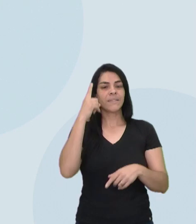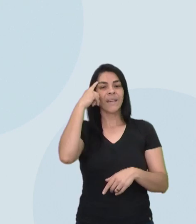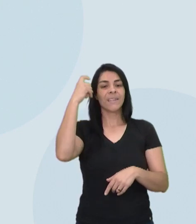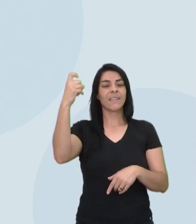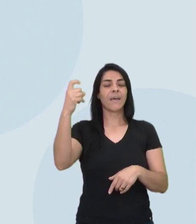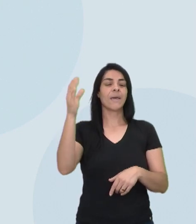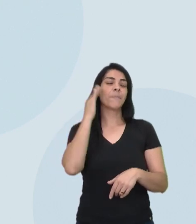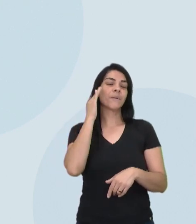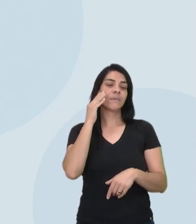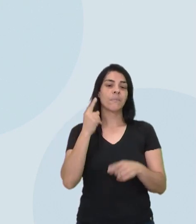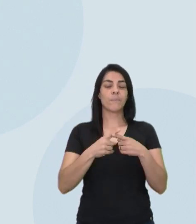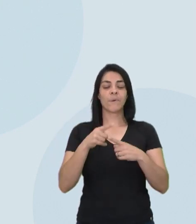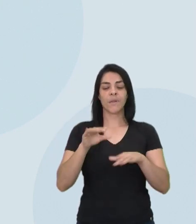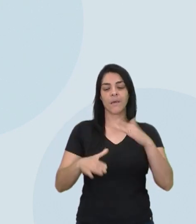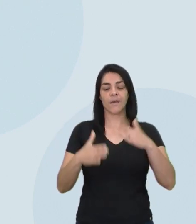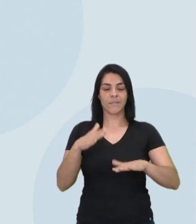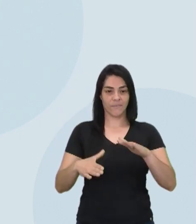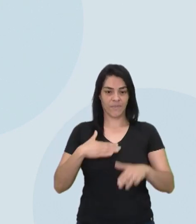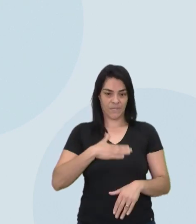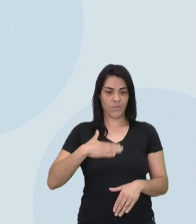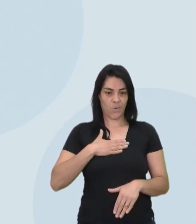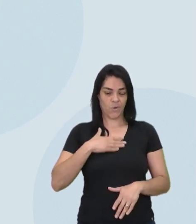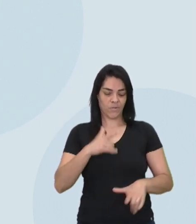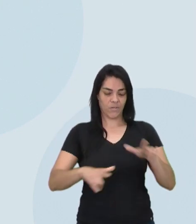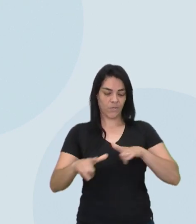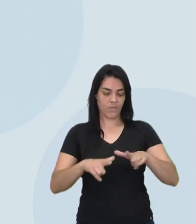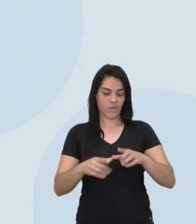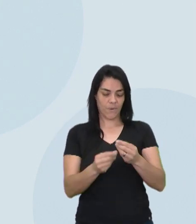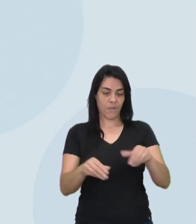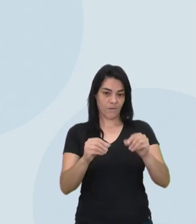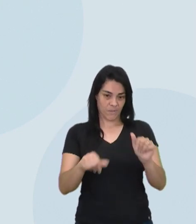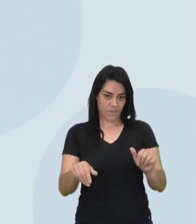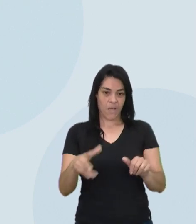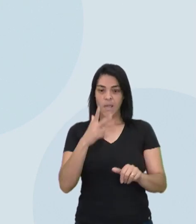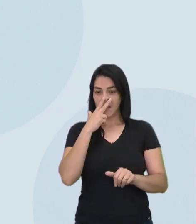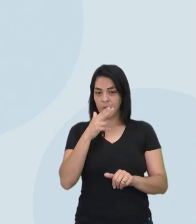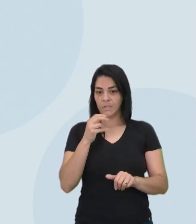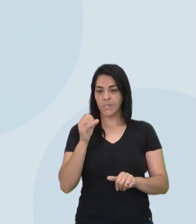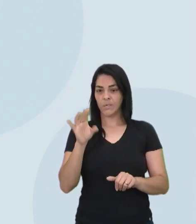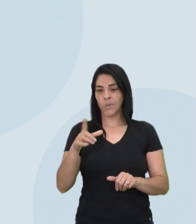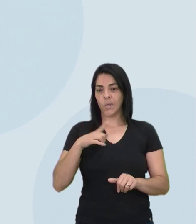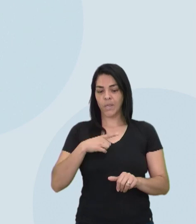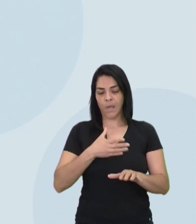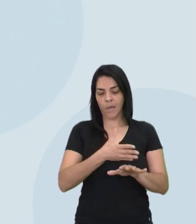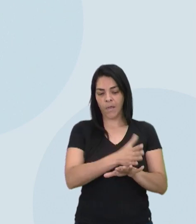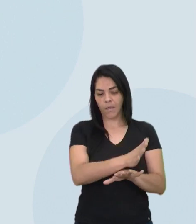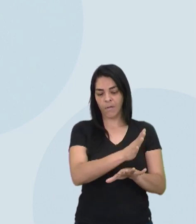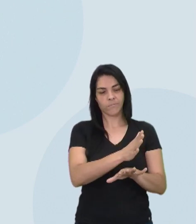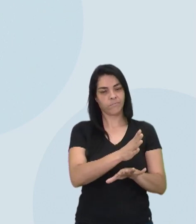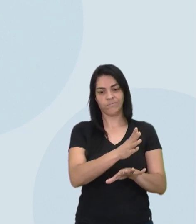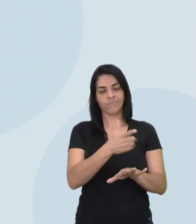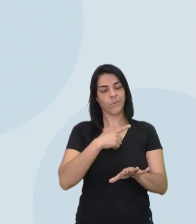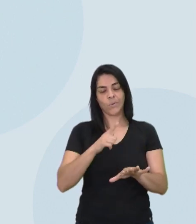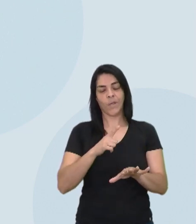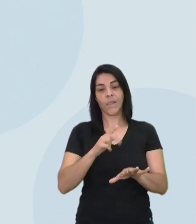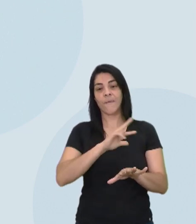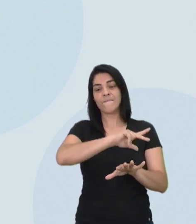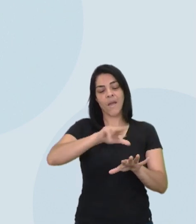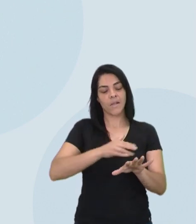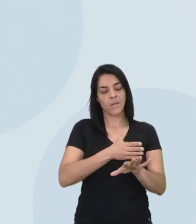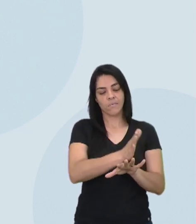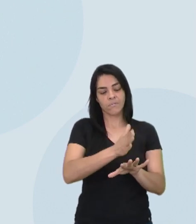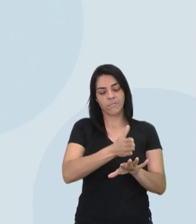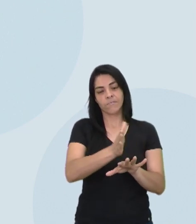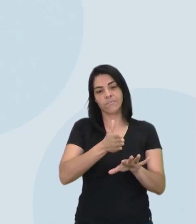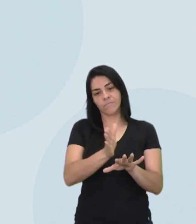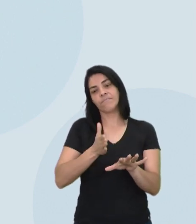porque às vezes você gosta de trabalhar com solo e você acha que só tem um rumo para fazer, e às vezes não, olha o leque que abre aí para trabalhar com o